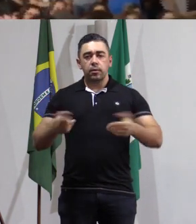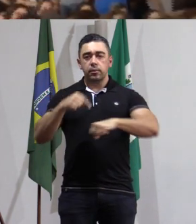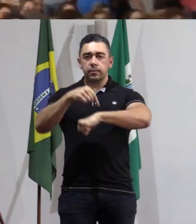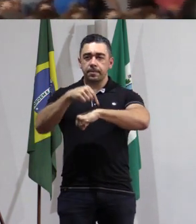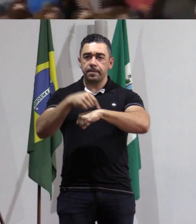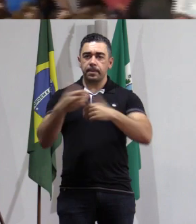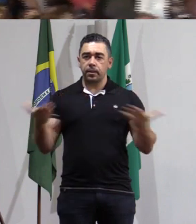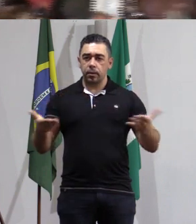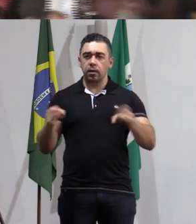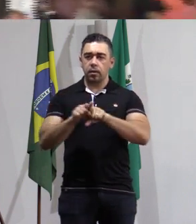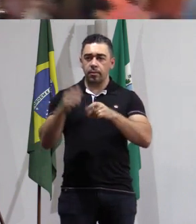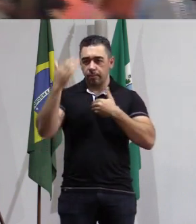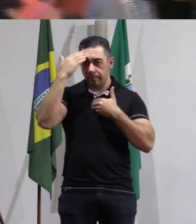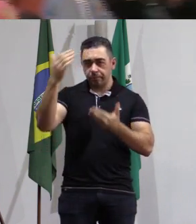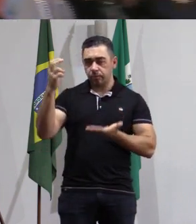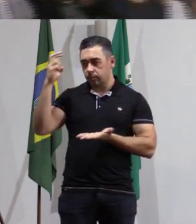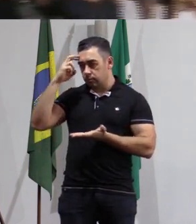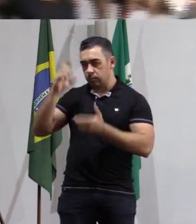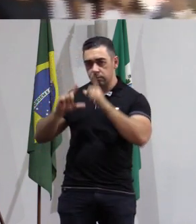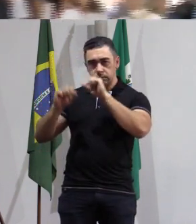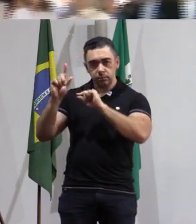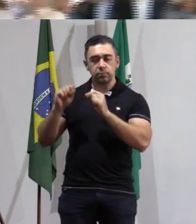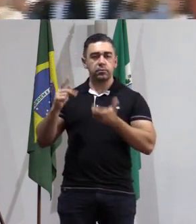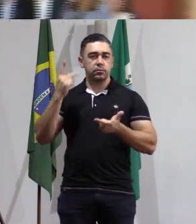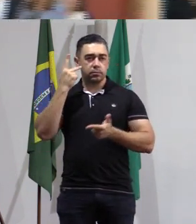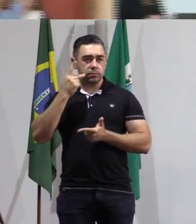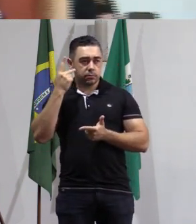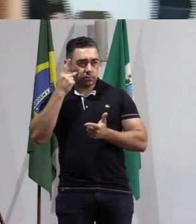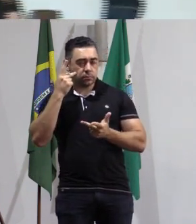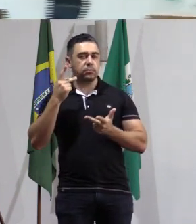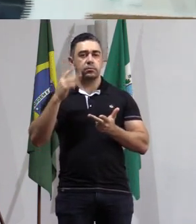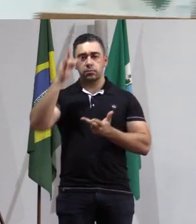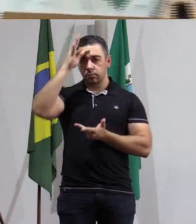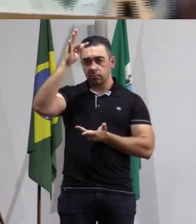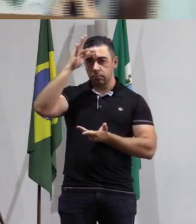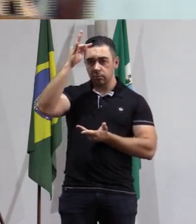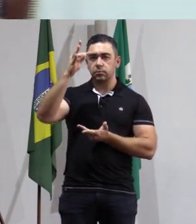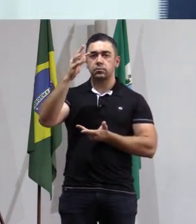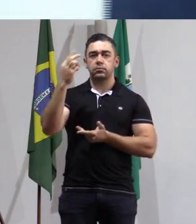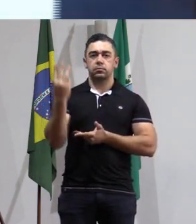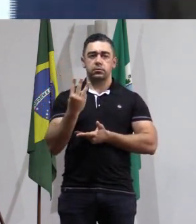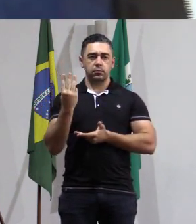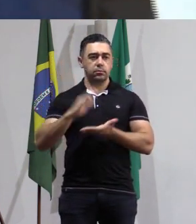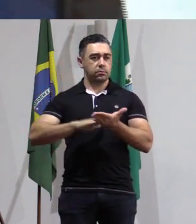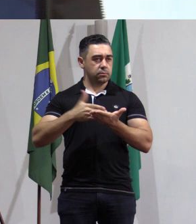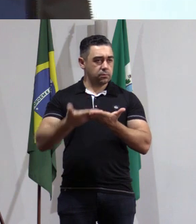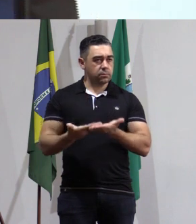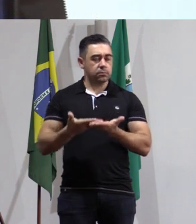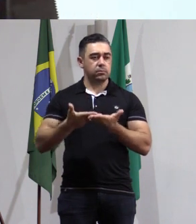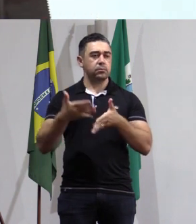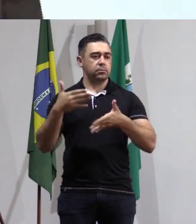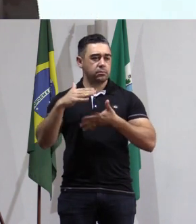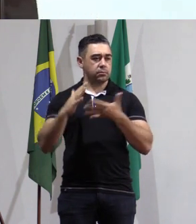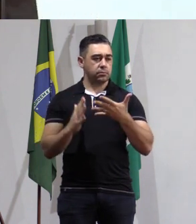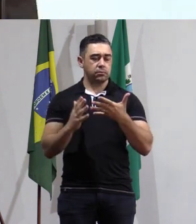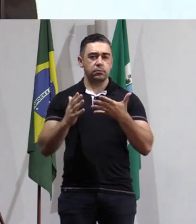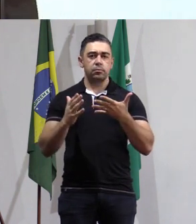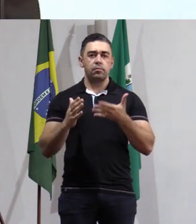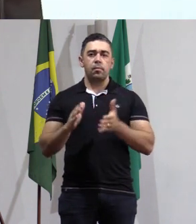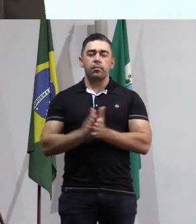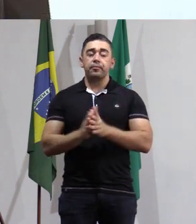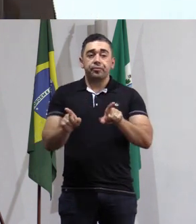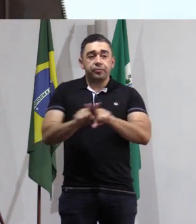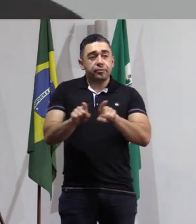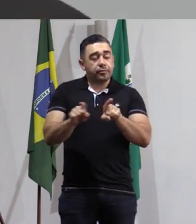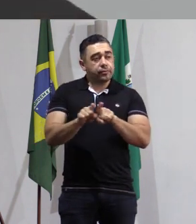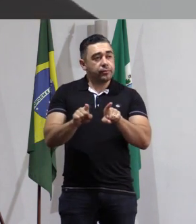quero agradecer a Marie Moraes, Priscila Simões, o Thiago Rissardi, os nossos intérpretes de Libras. E,